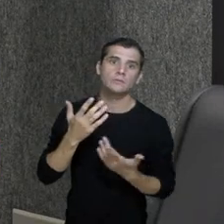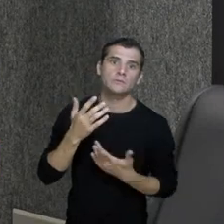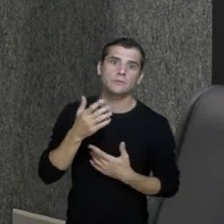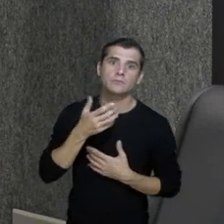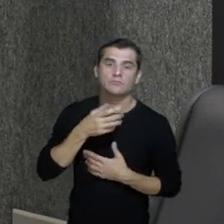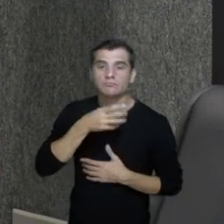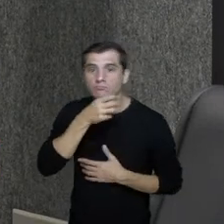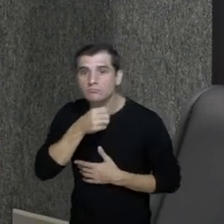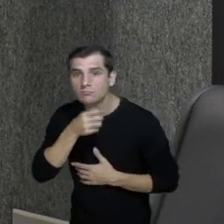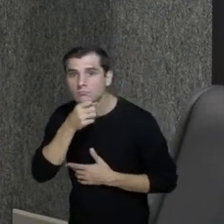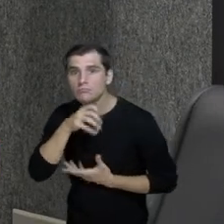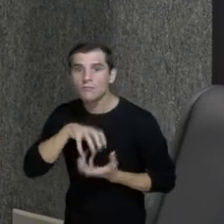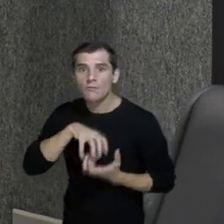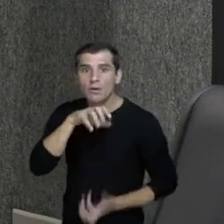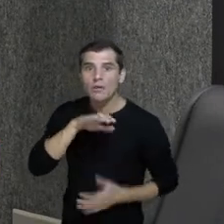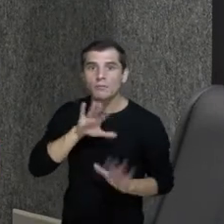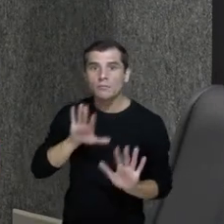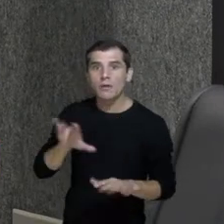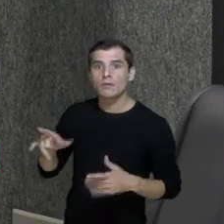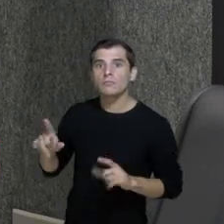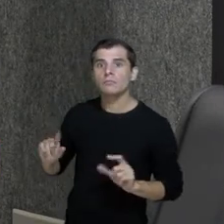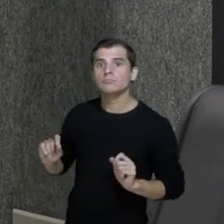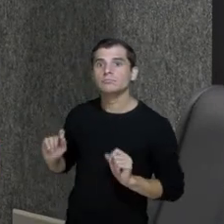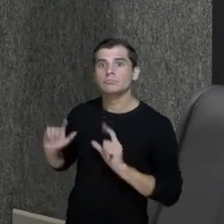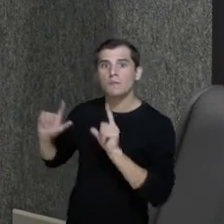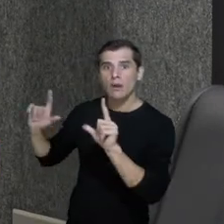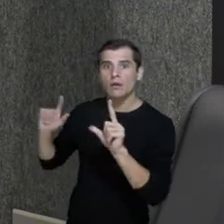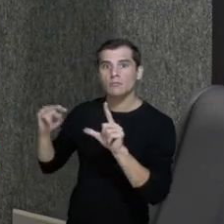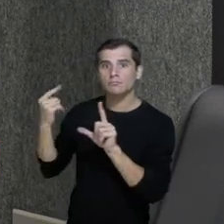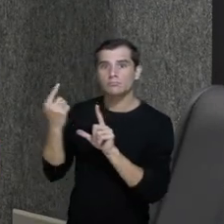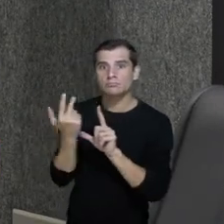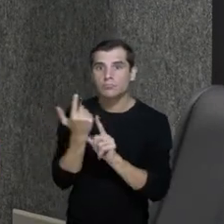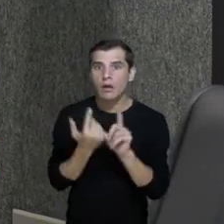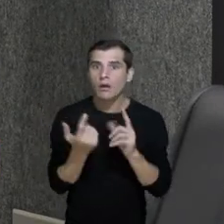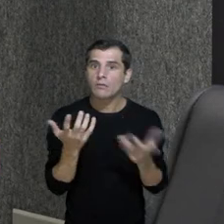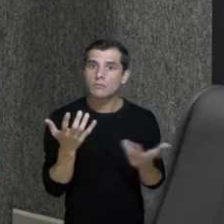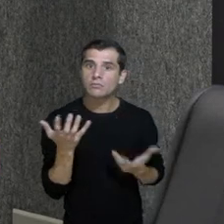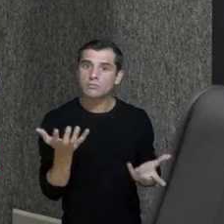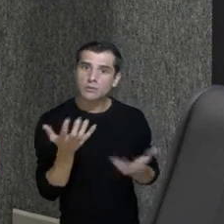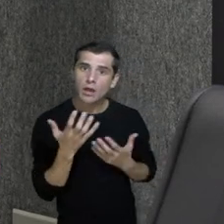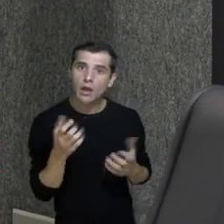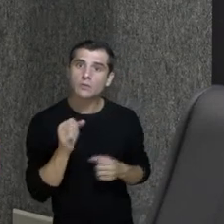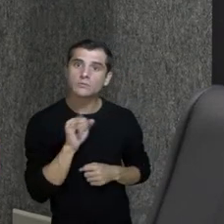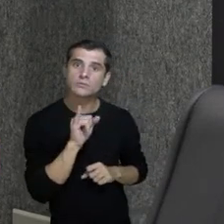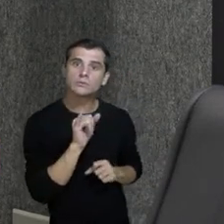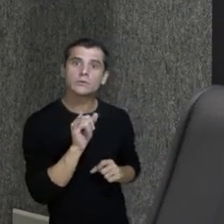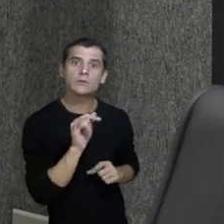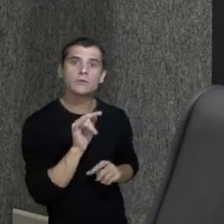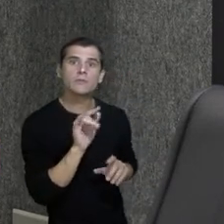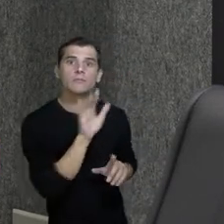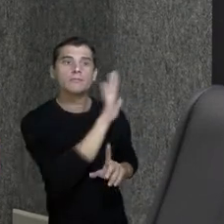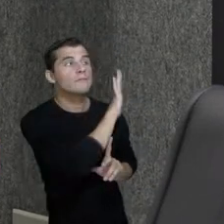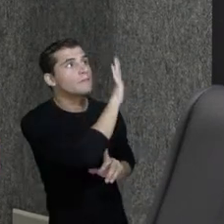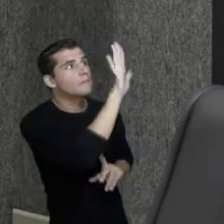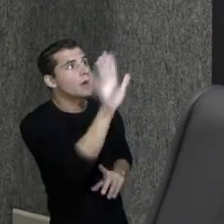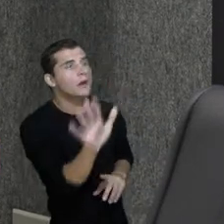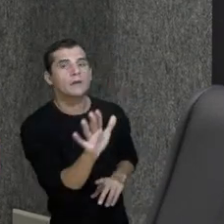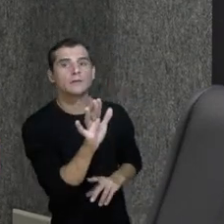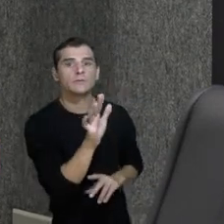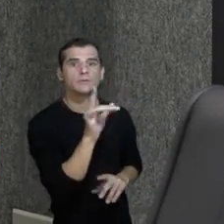ajuda meu currículo mas faz mais sentido para mim quando eu consigo botar um umaa parede ou num Museu num